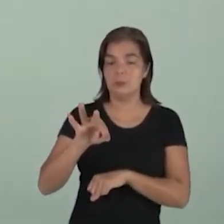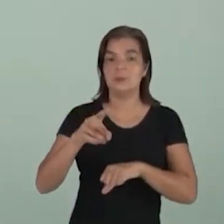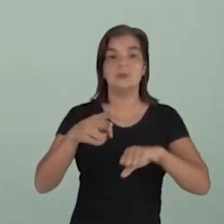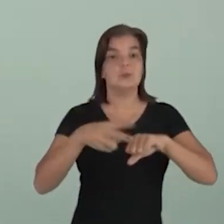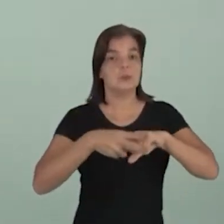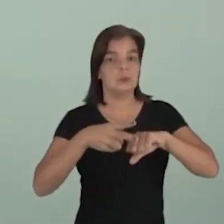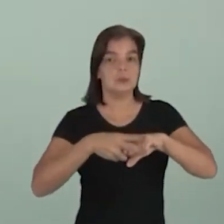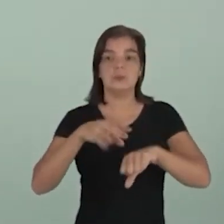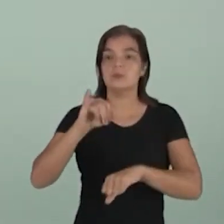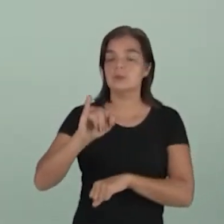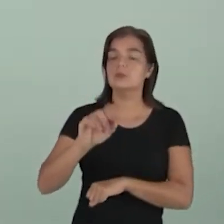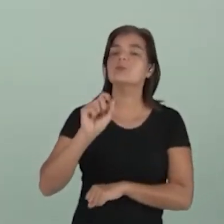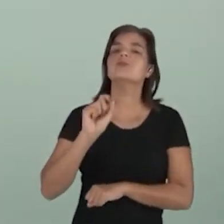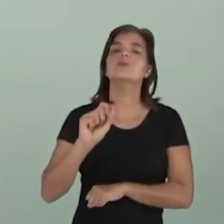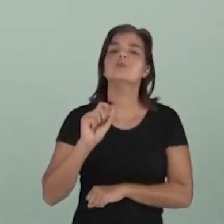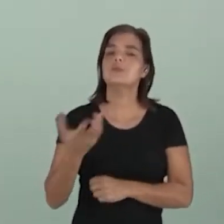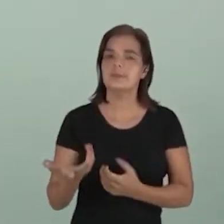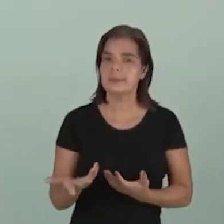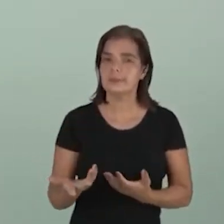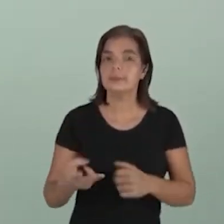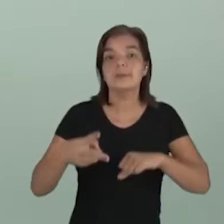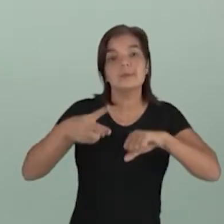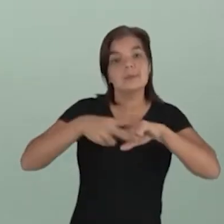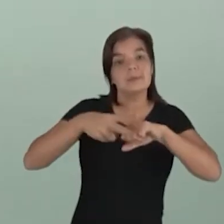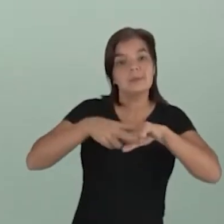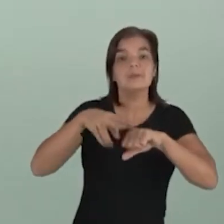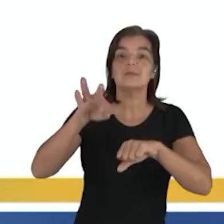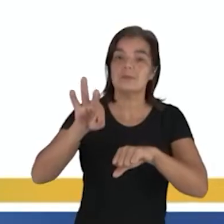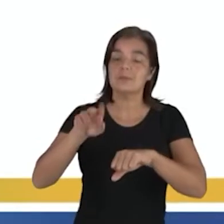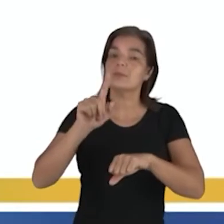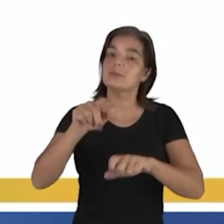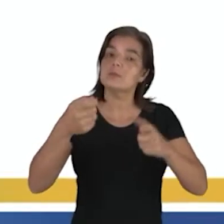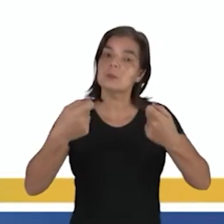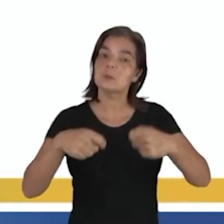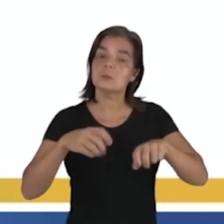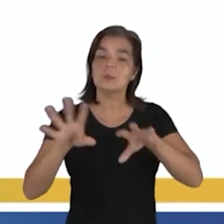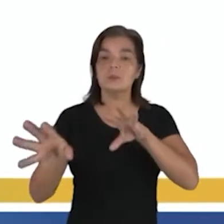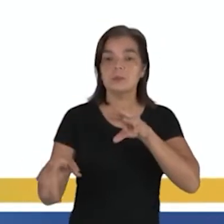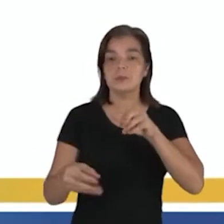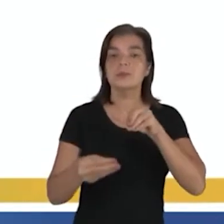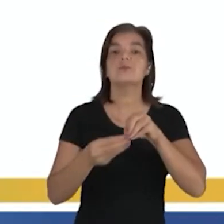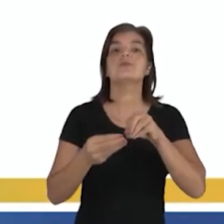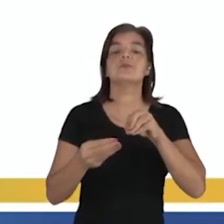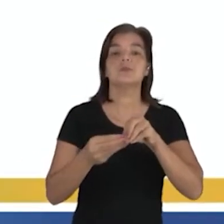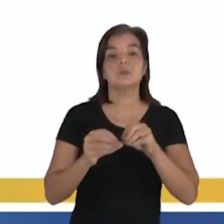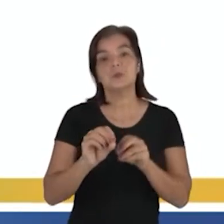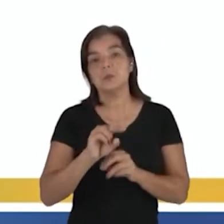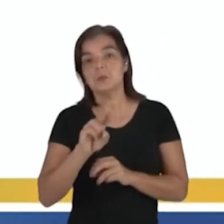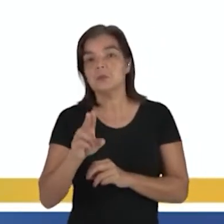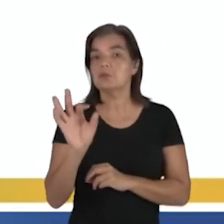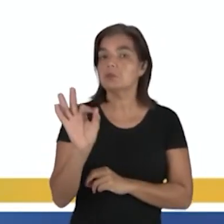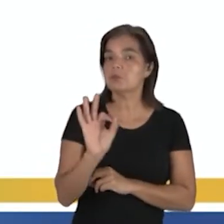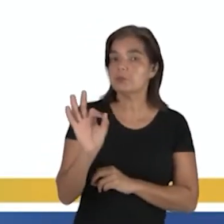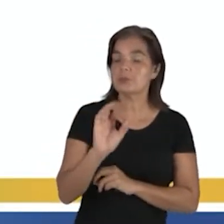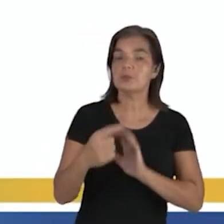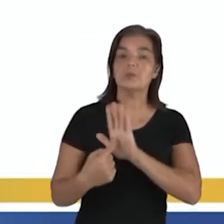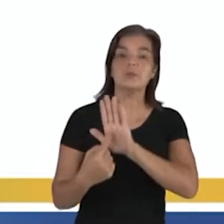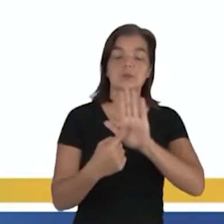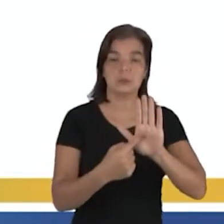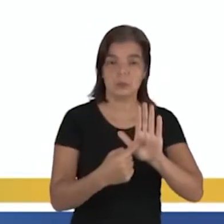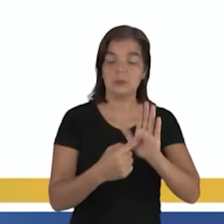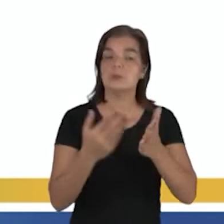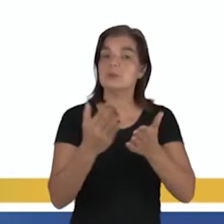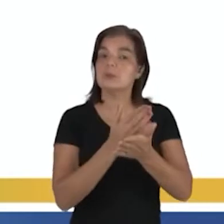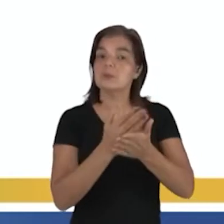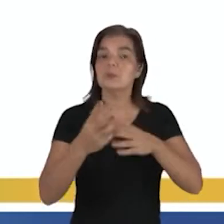transitivo. O que é a transitividade verbal? É a necessidade de ter complemento ou não que se apresenta em